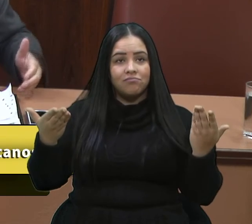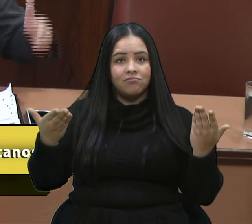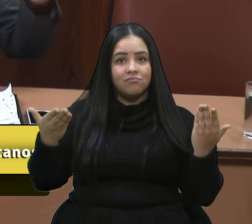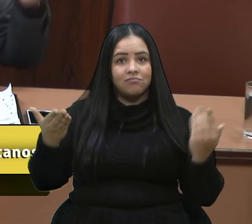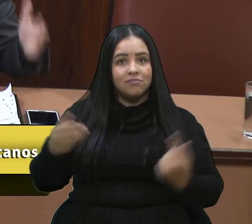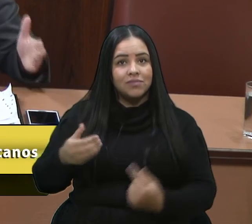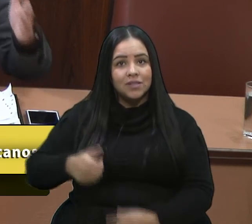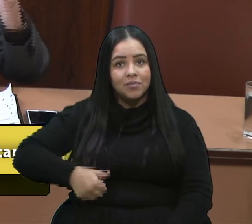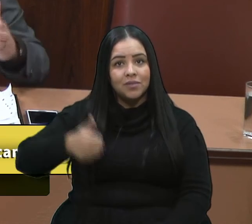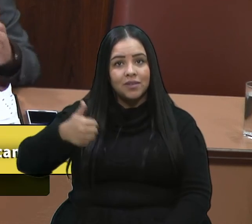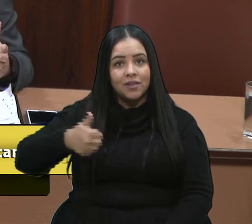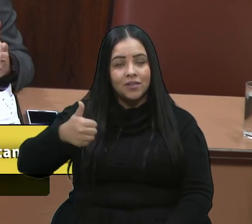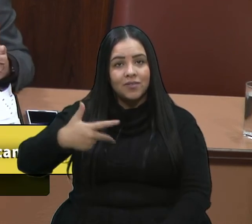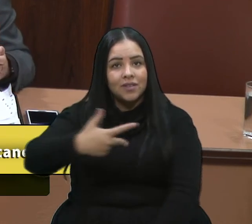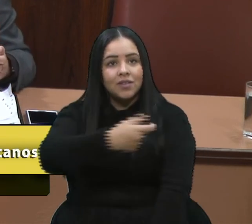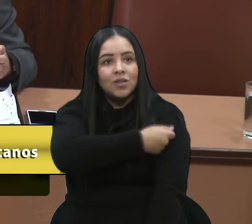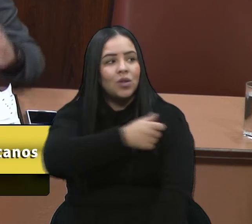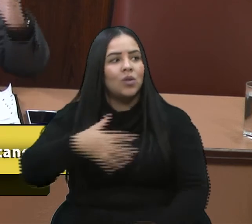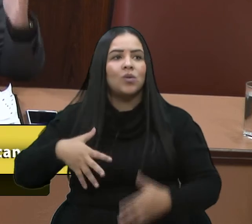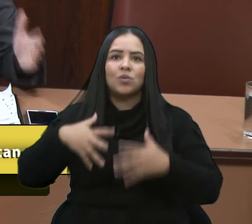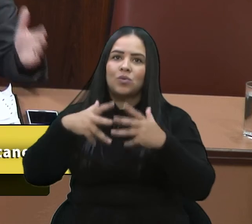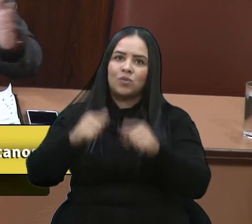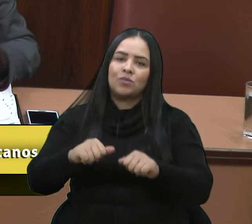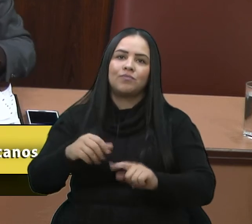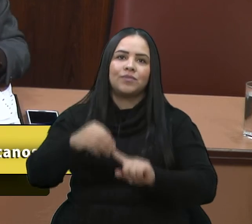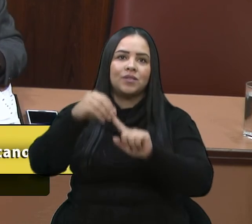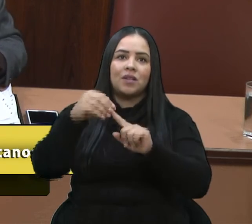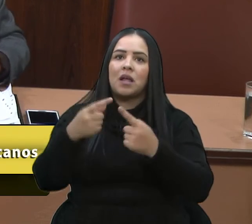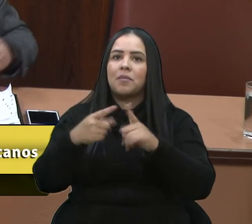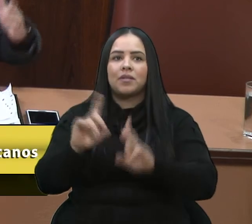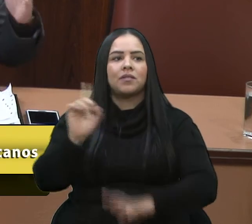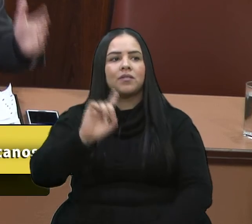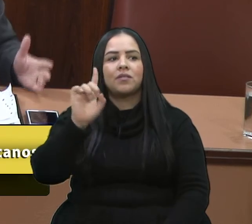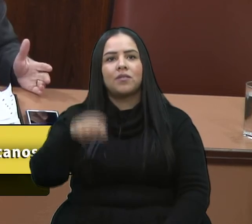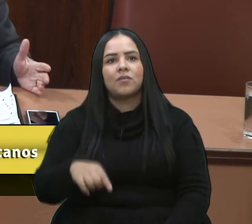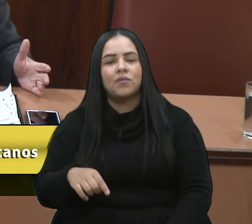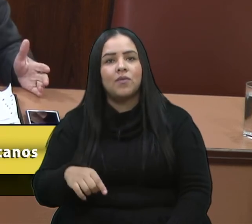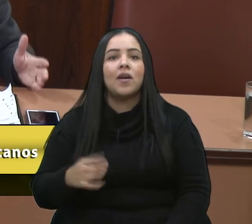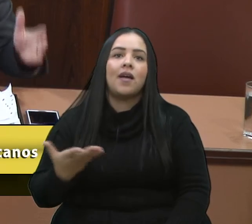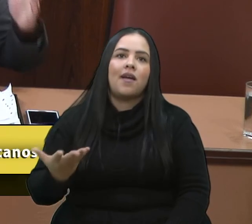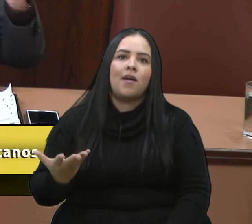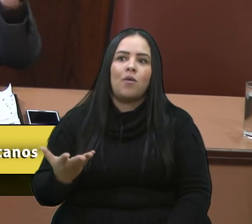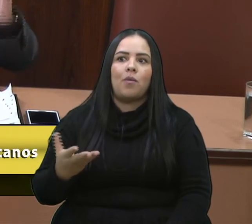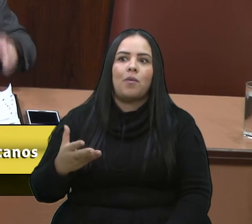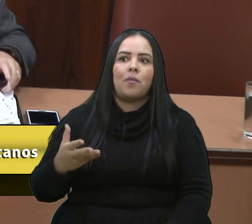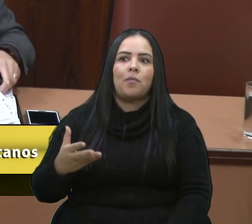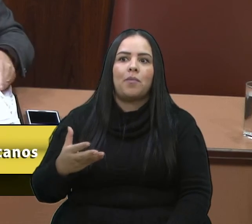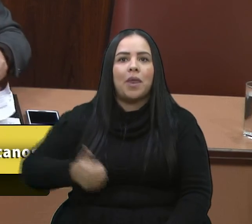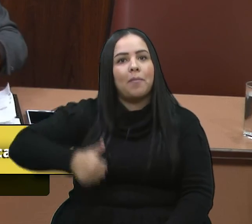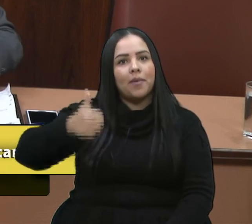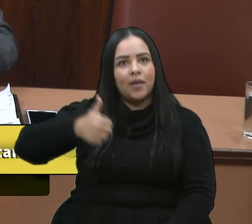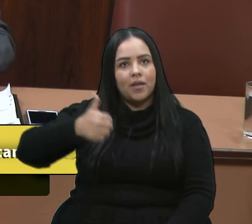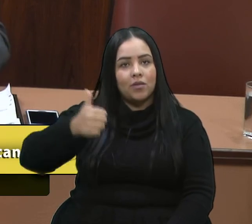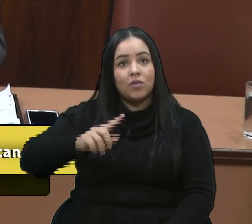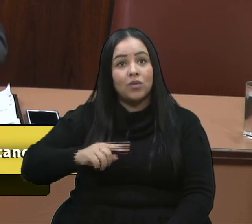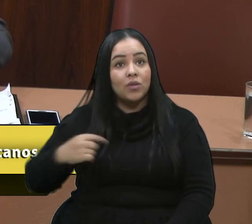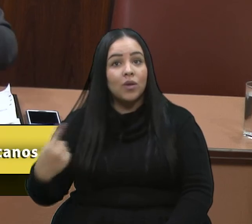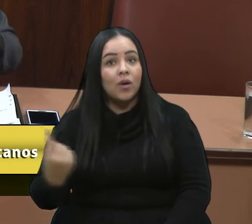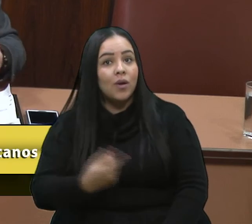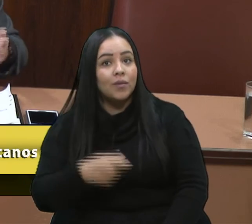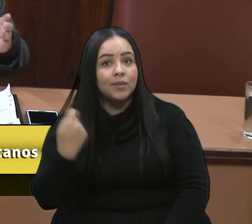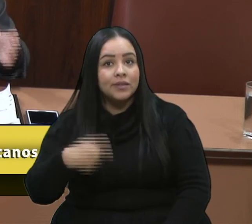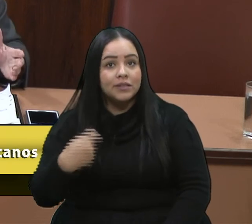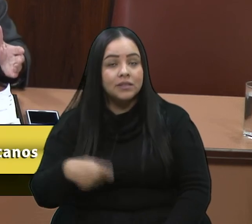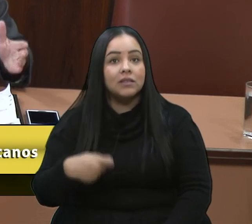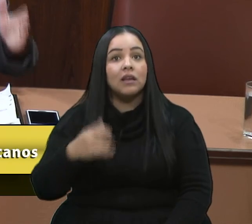pessoal. Todos são prioridades, mas isso não pode ser estabelecido como critério. nós precisamos entender que as crianças fora